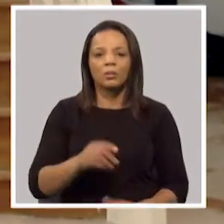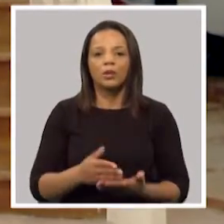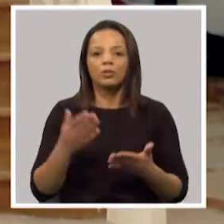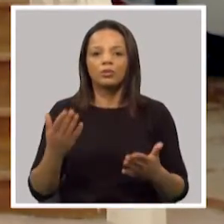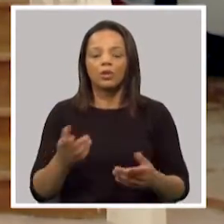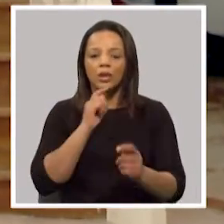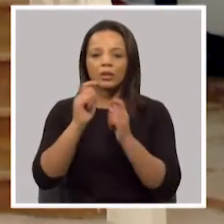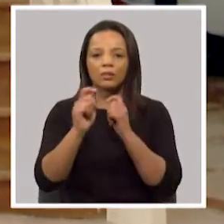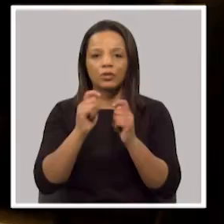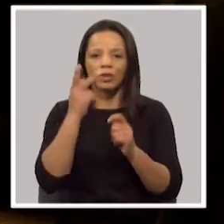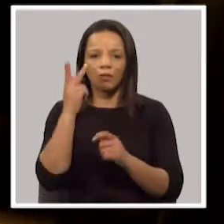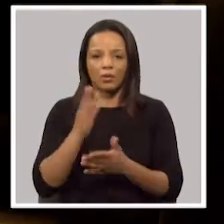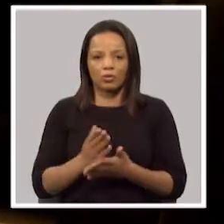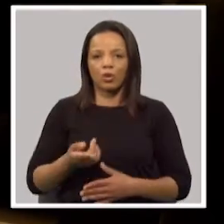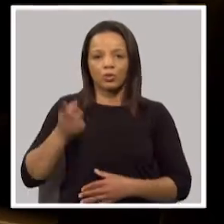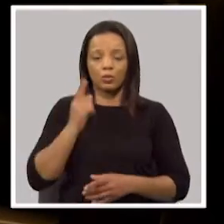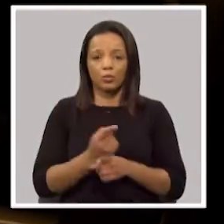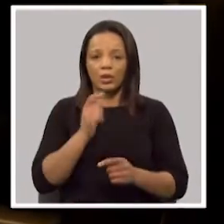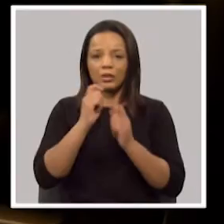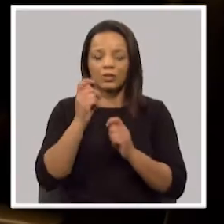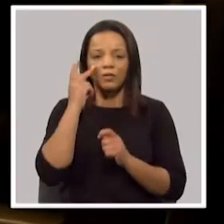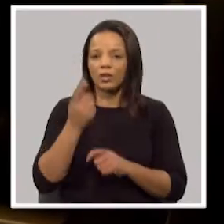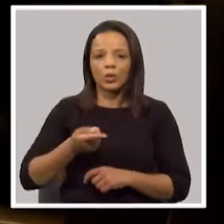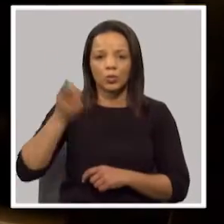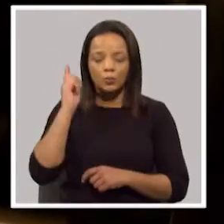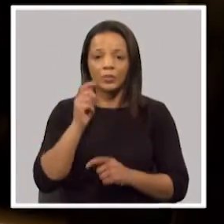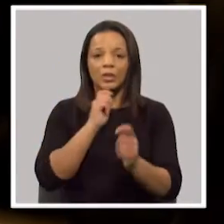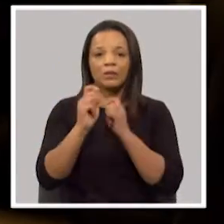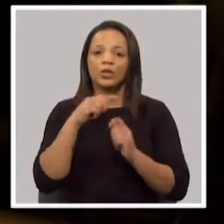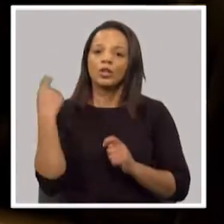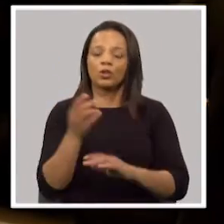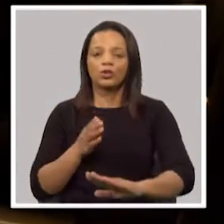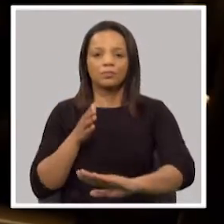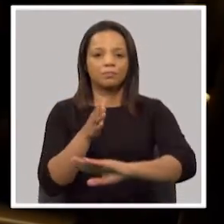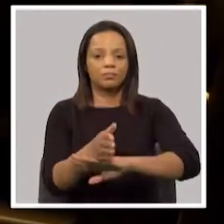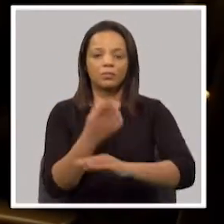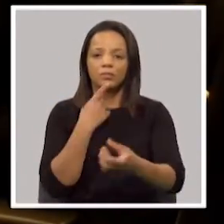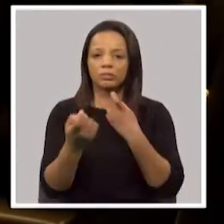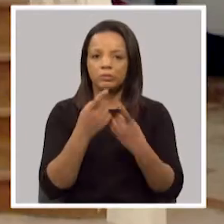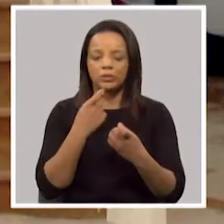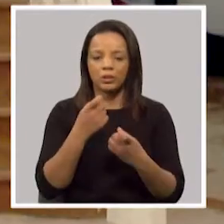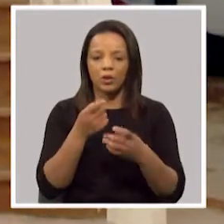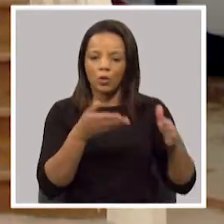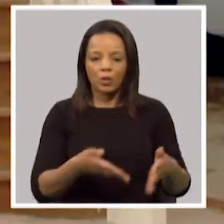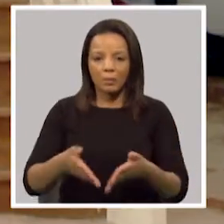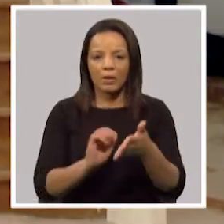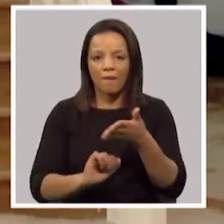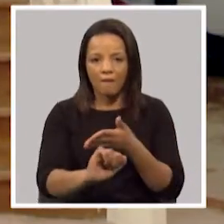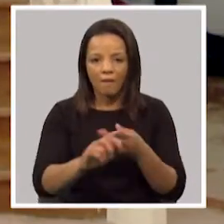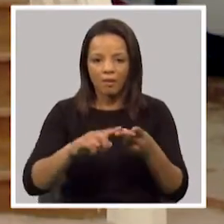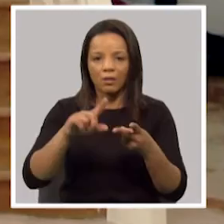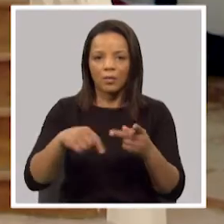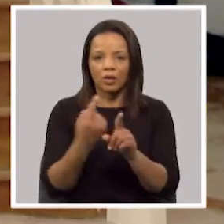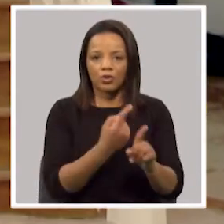que não fosse só simplesmente uma entrevista de vida, porque aquilo não são entrevistas de vida, são entrevistas em que nós questionamos diretamente o percurso delas